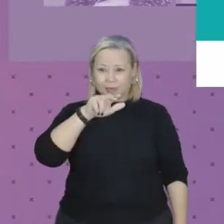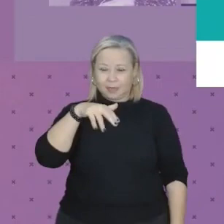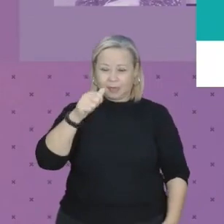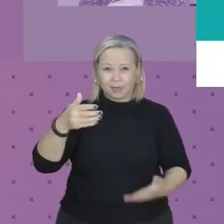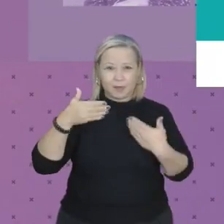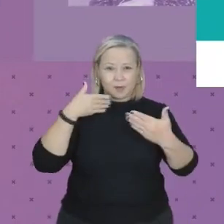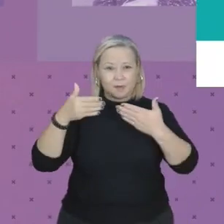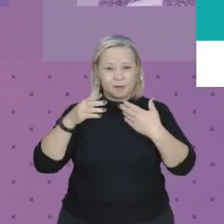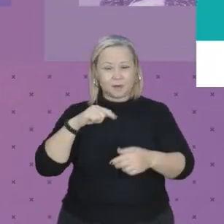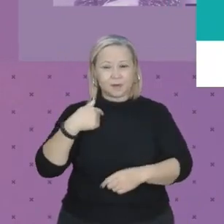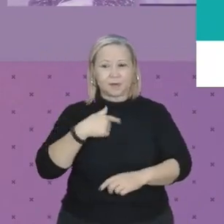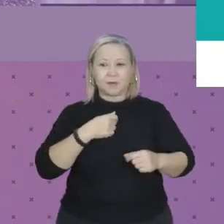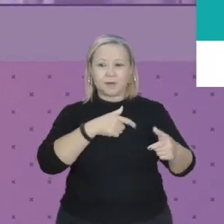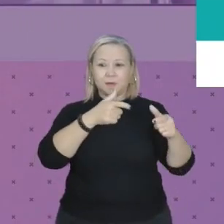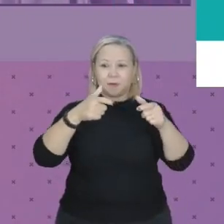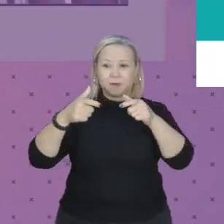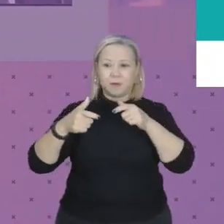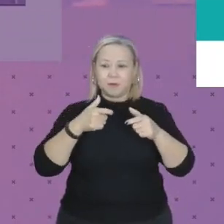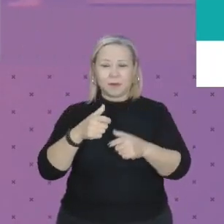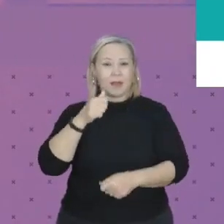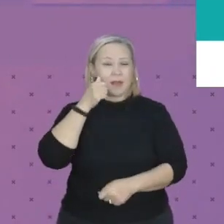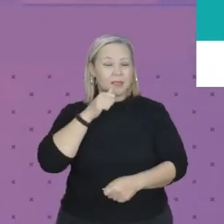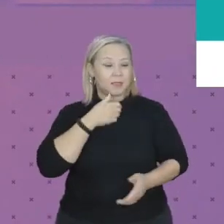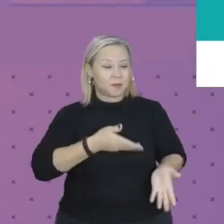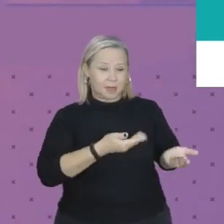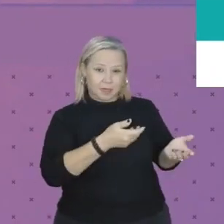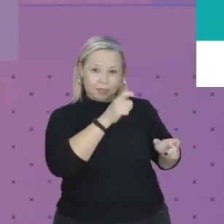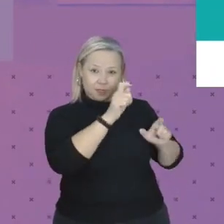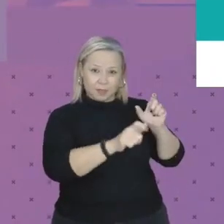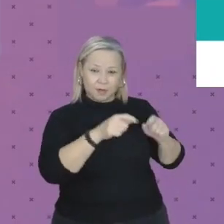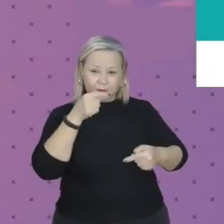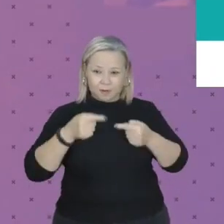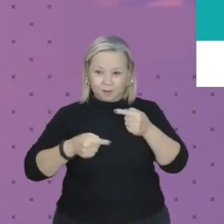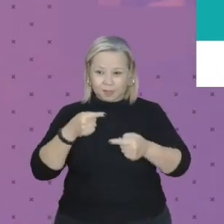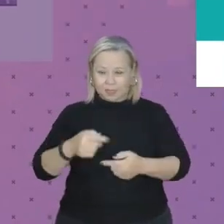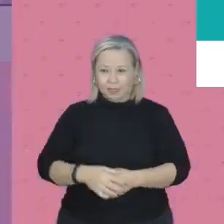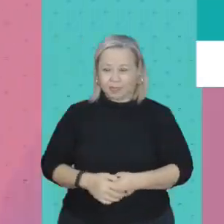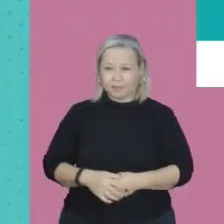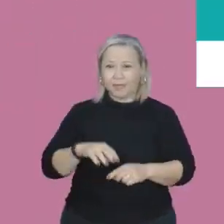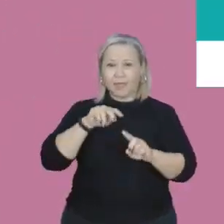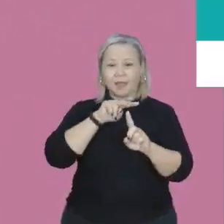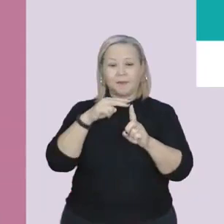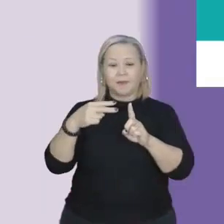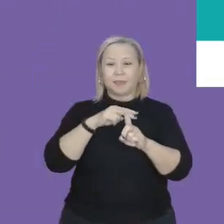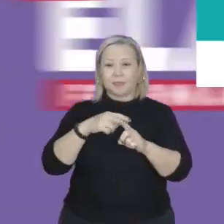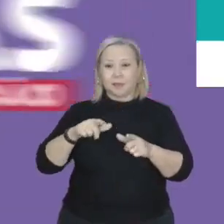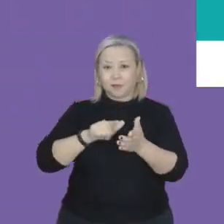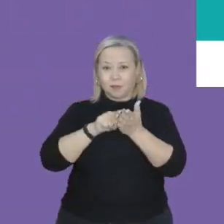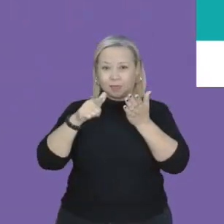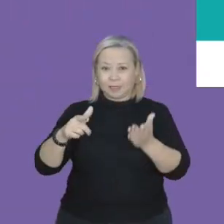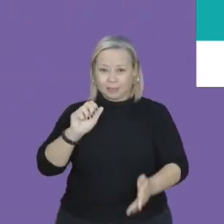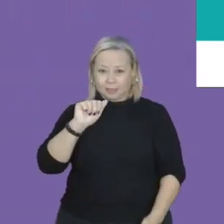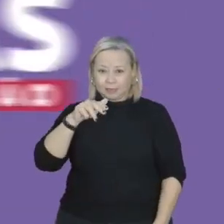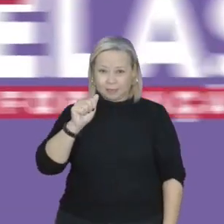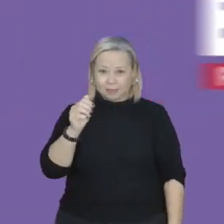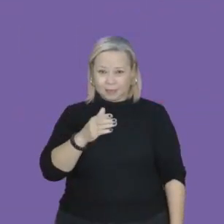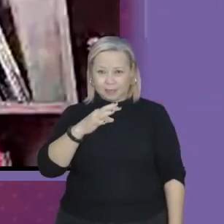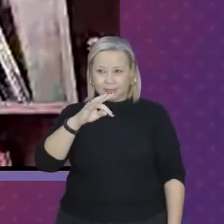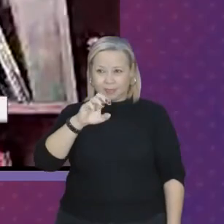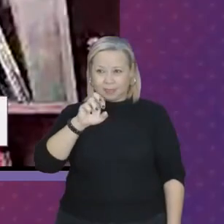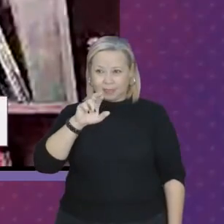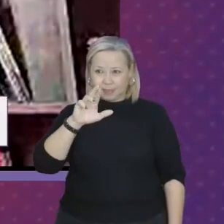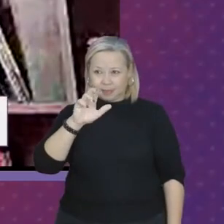conosco sobre os espaços das mulheres jovens na política. A mediação é da jornalista Ana Terra Viana.